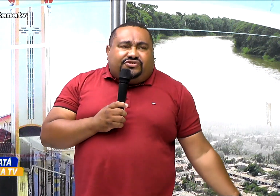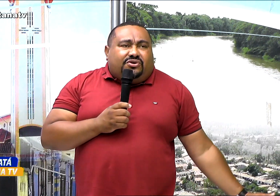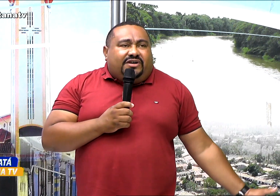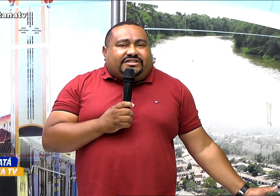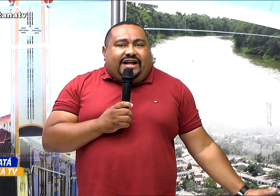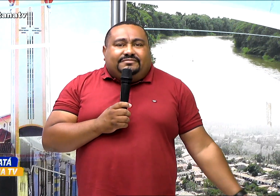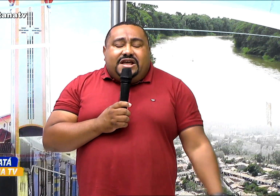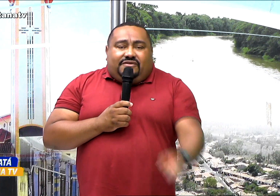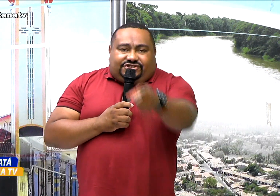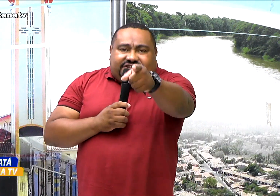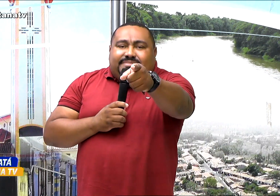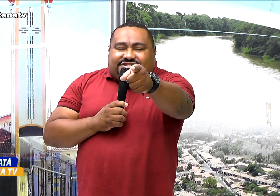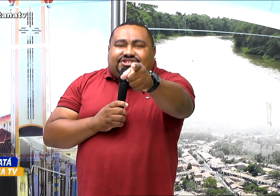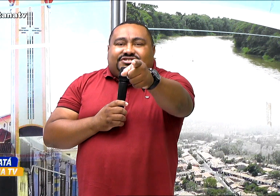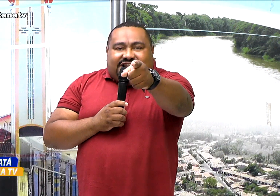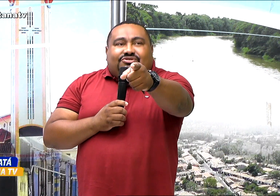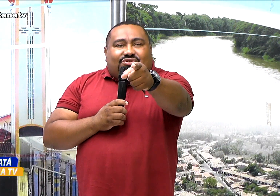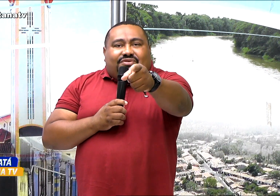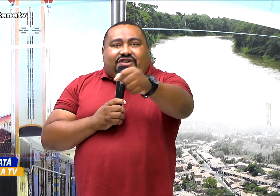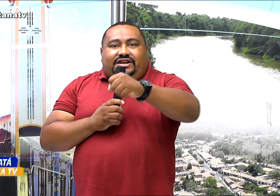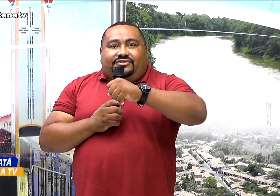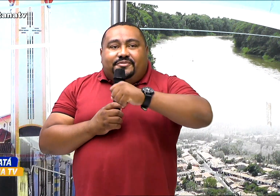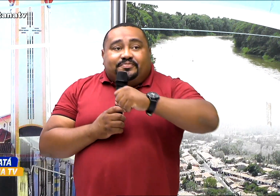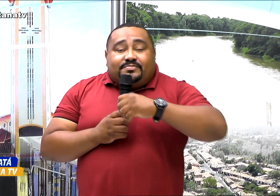melhorar a vida do povo de Coroatá você que tá me assistindo sabe do que eu tô falando